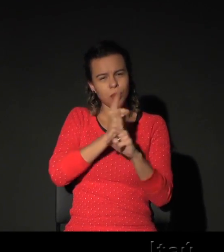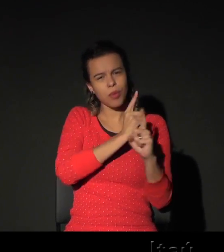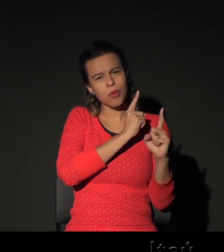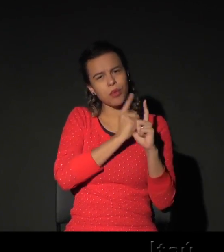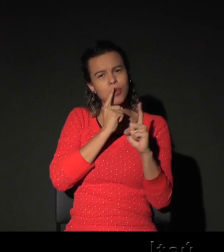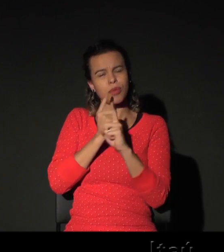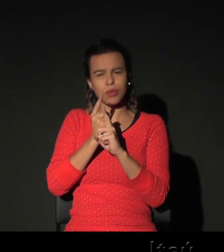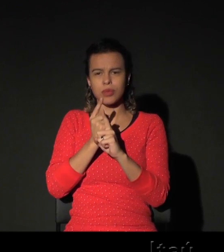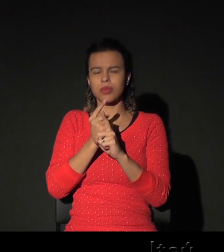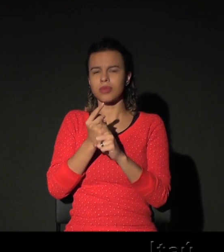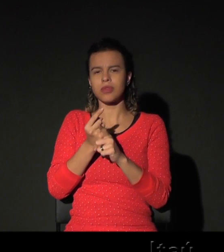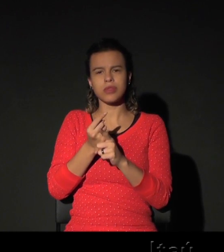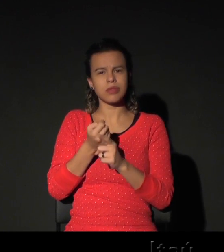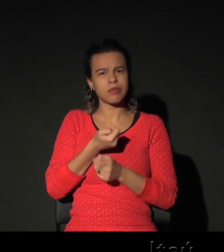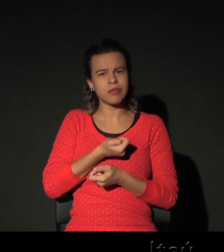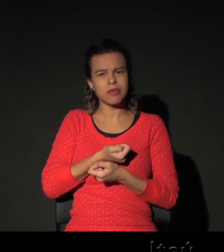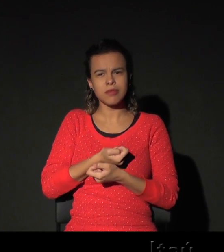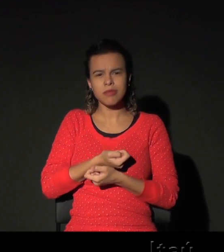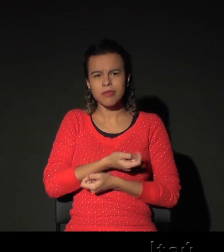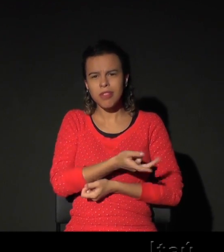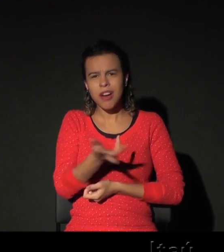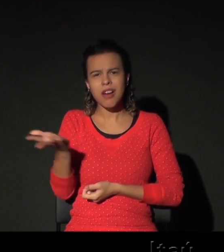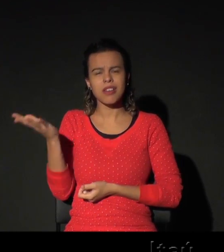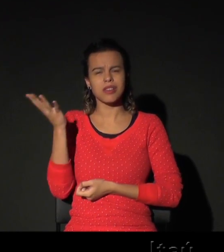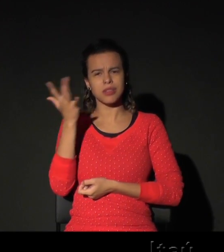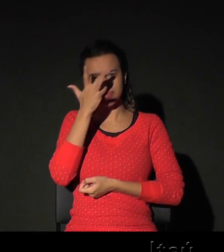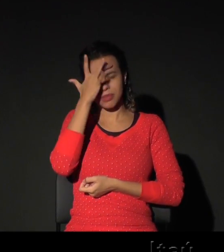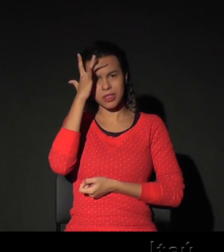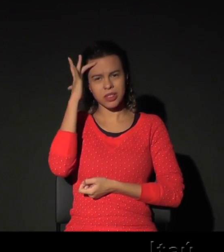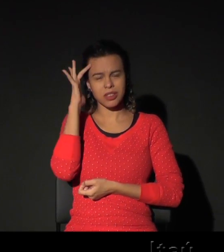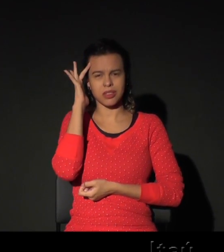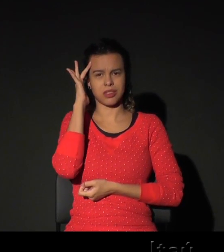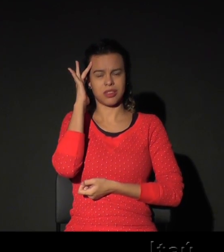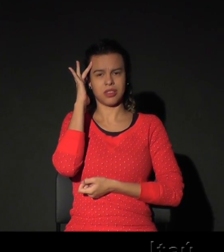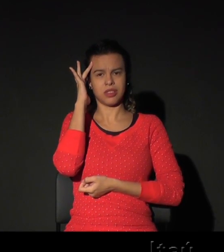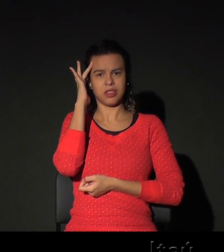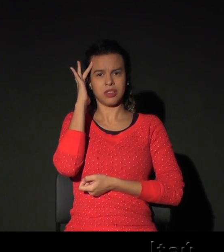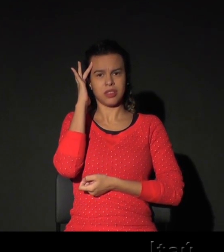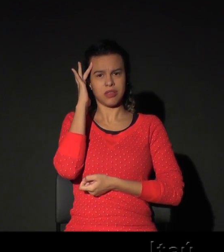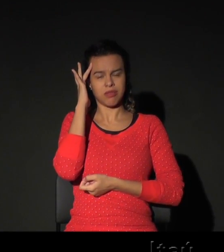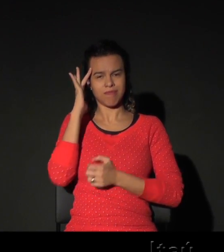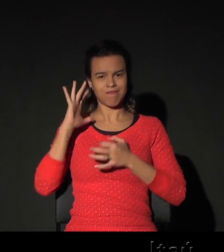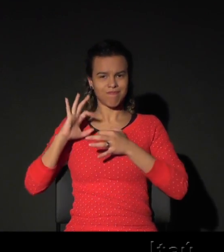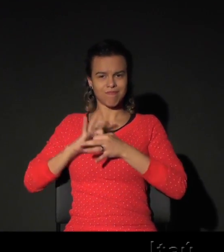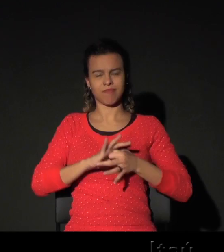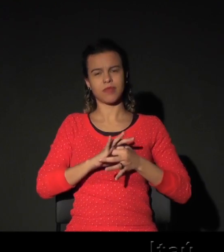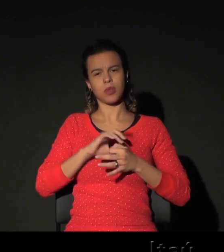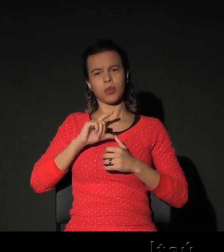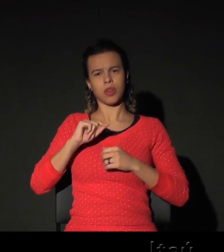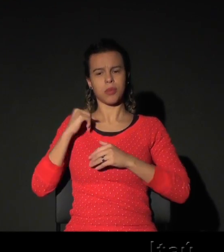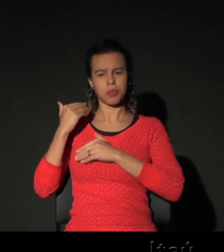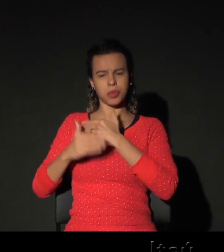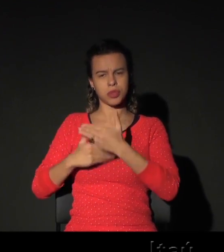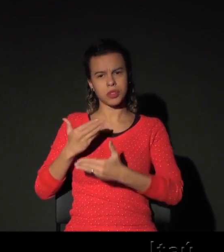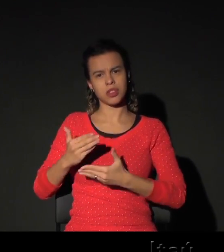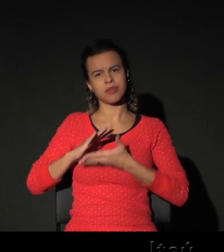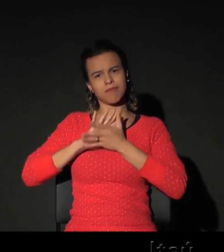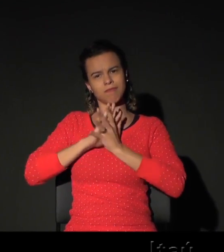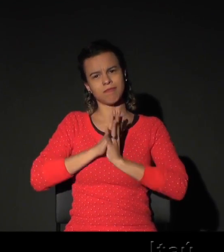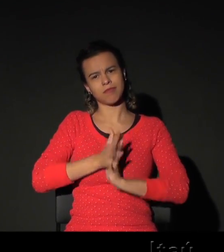encontrado muito muito muito ser humano muito muito vinculado a esse processo